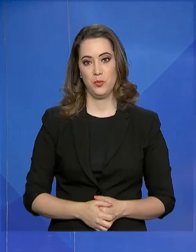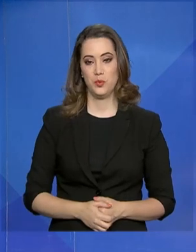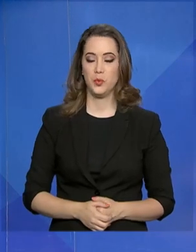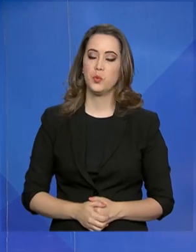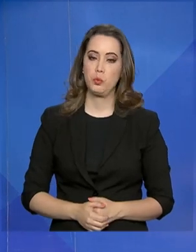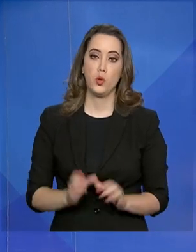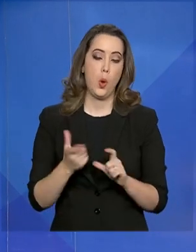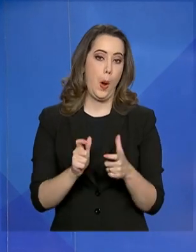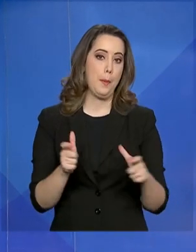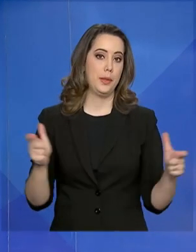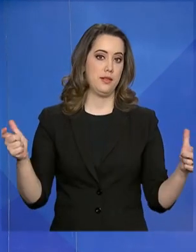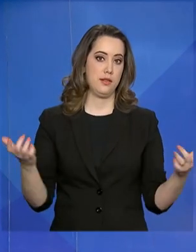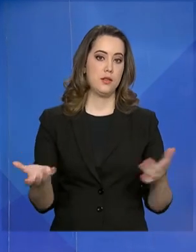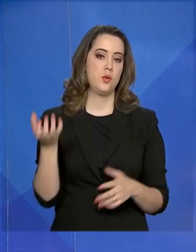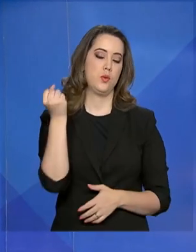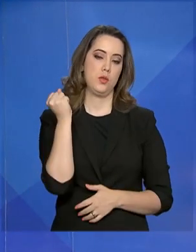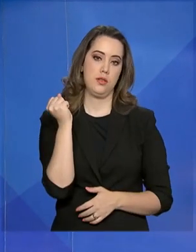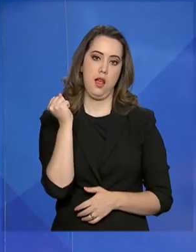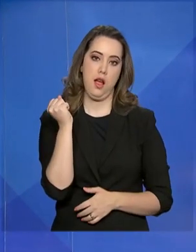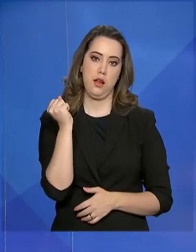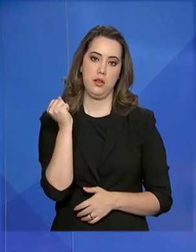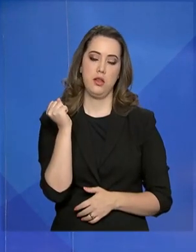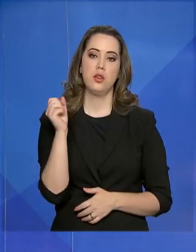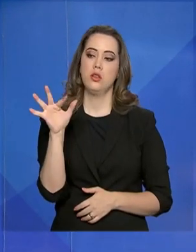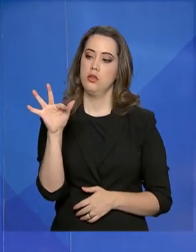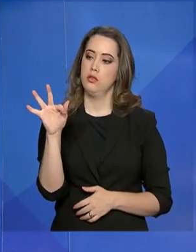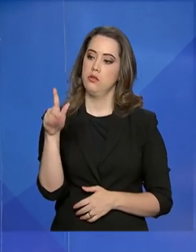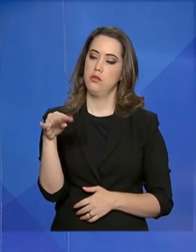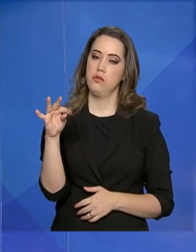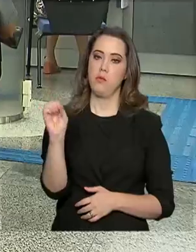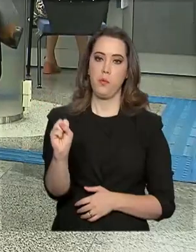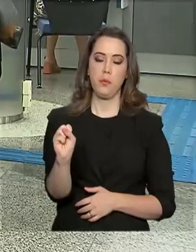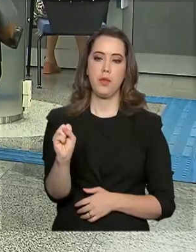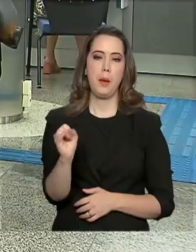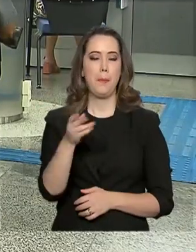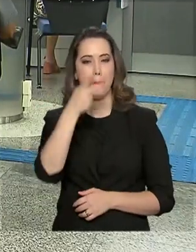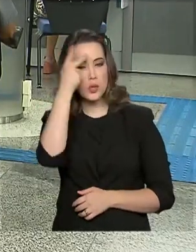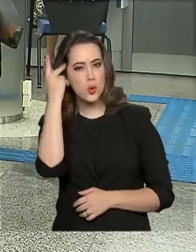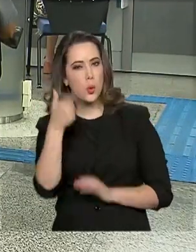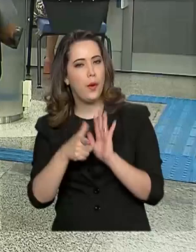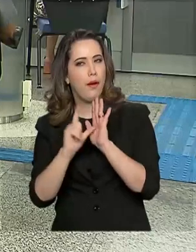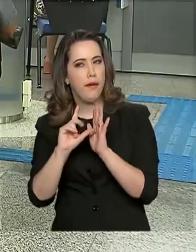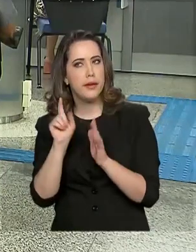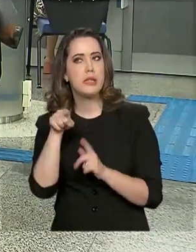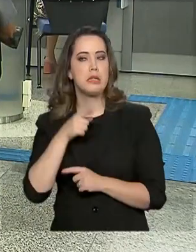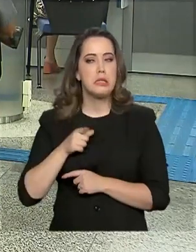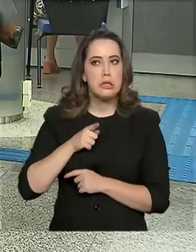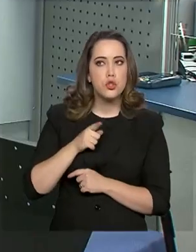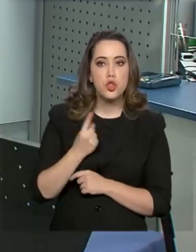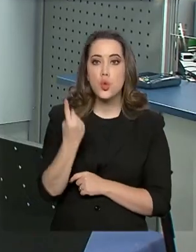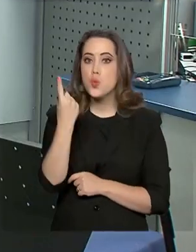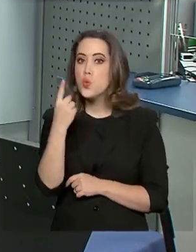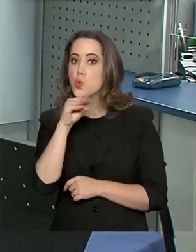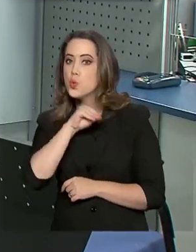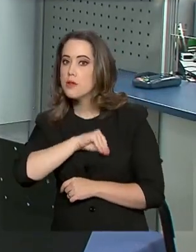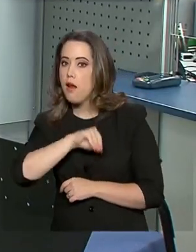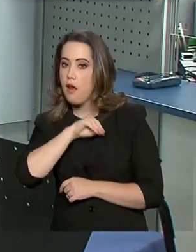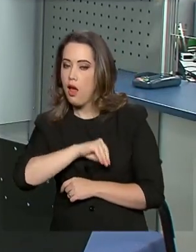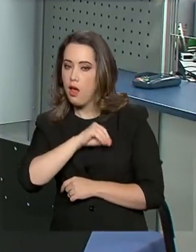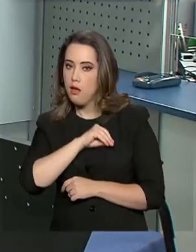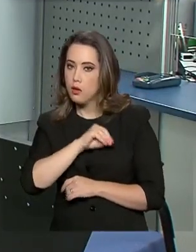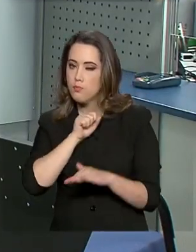Com a ampliação do saque das contas individuais do FGTS, quem tinha até um salário mínimo no fundo quando a medida